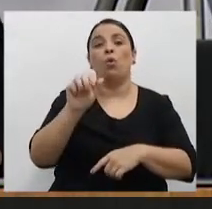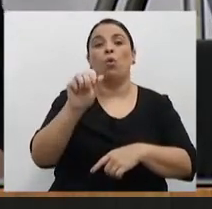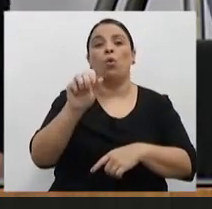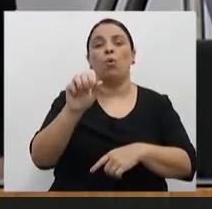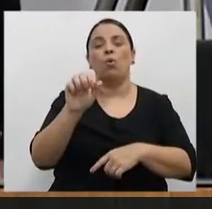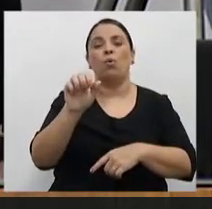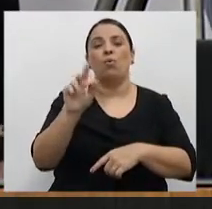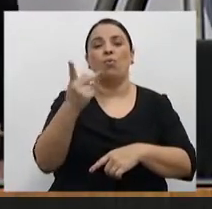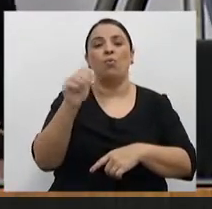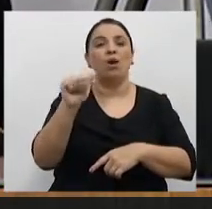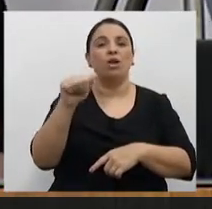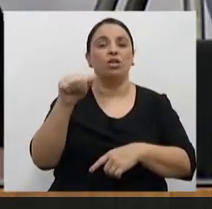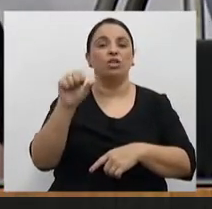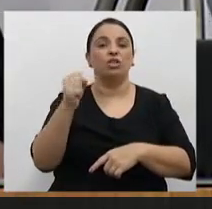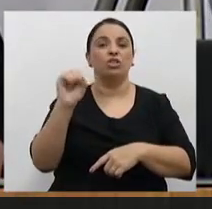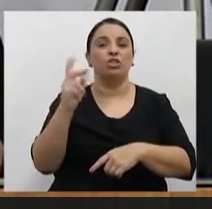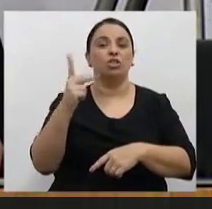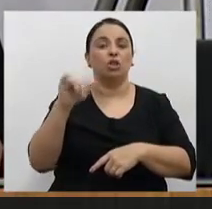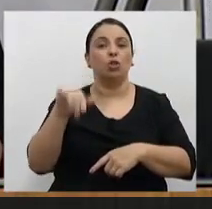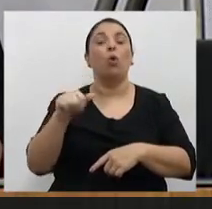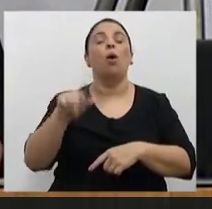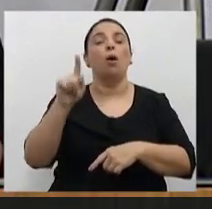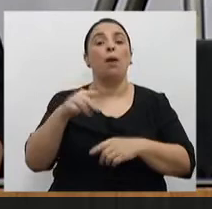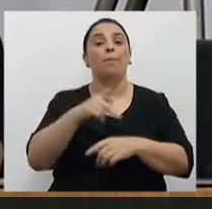OAB. Luiz Felipe